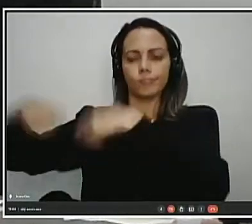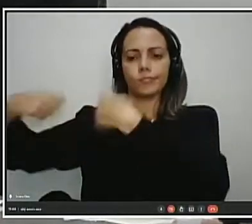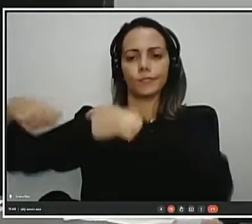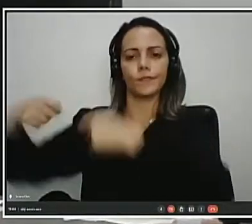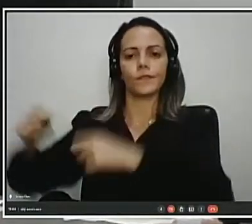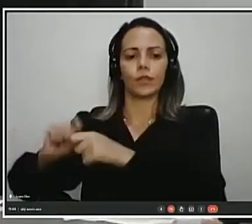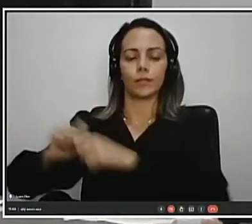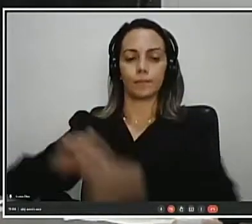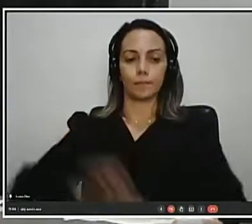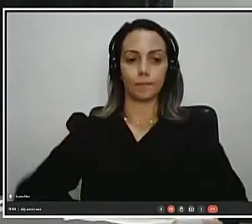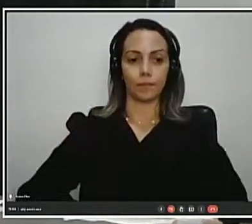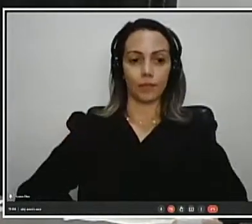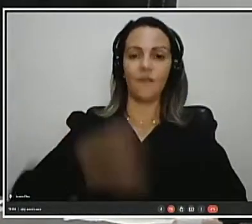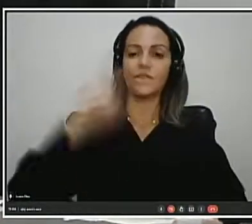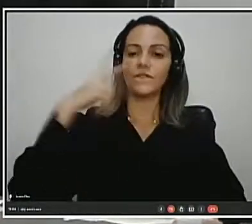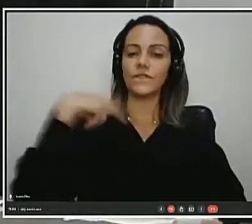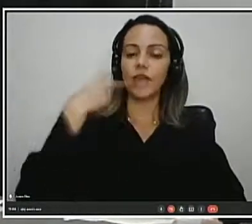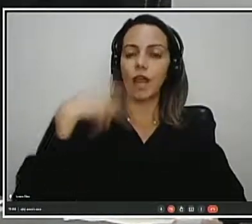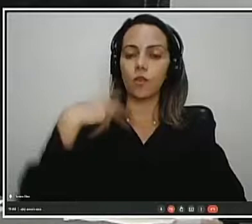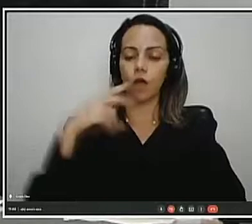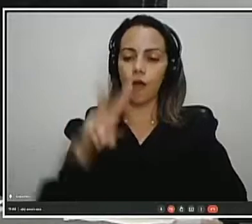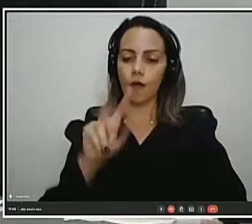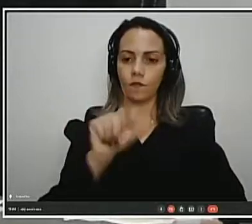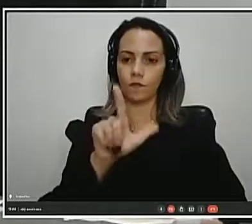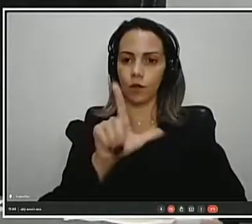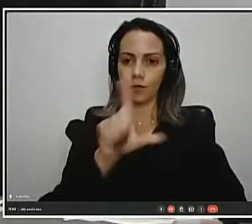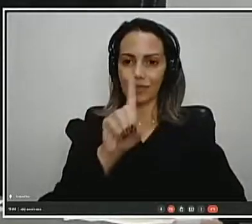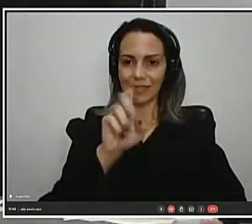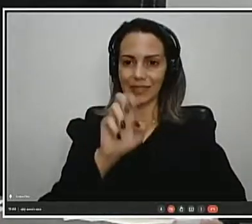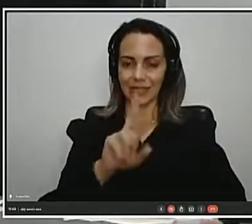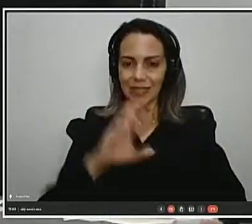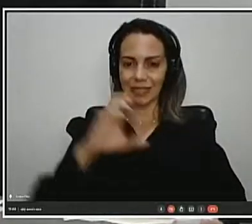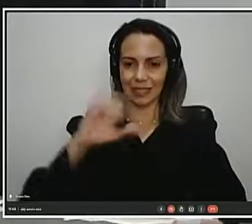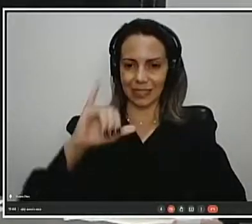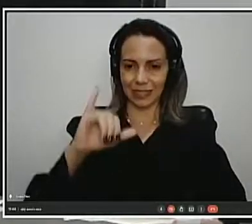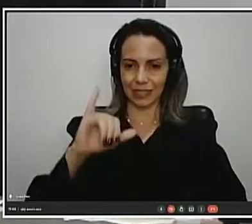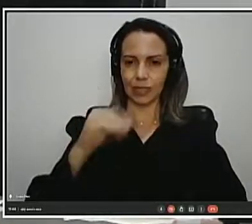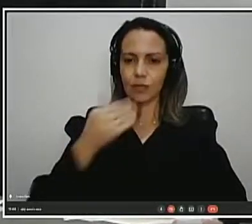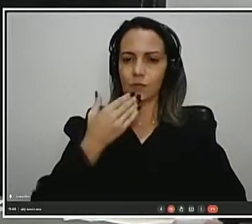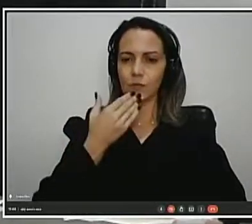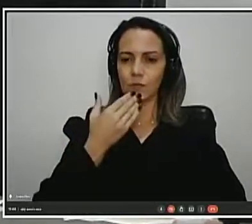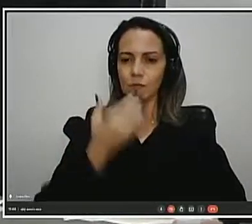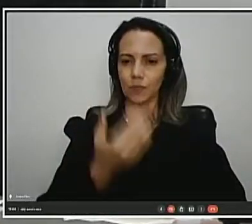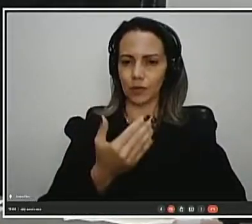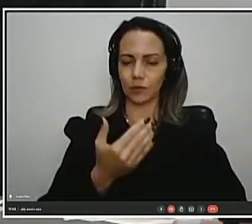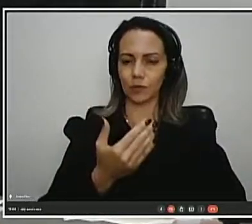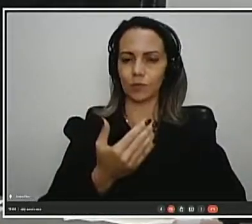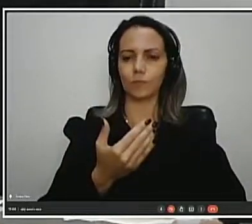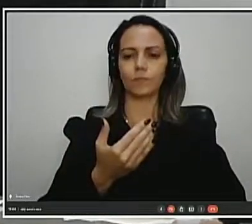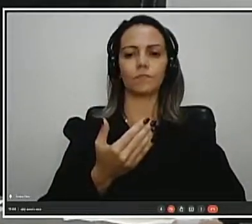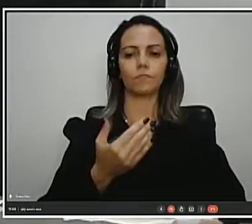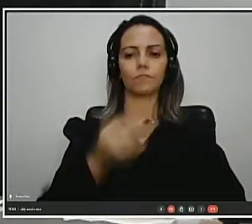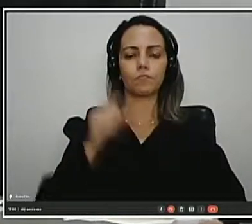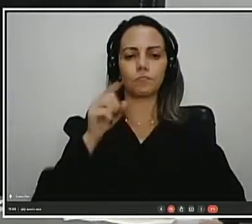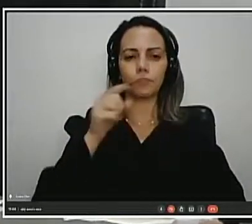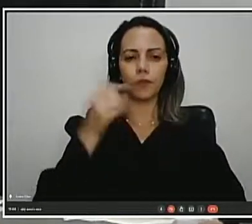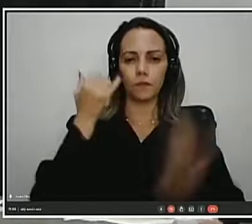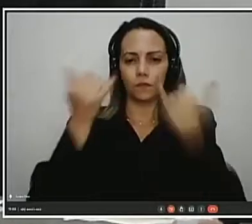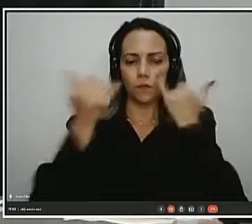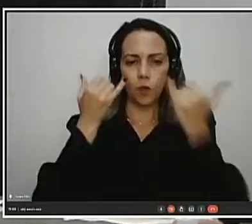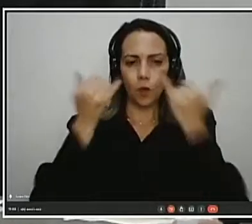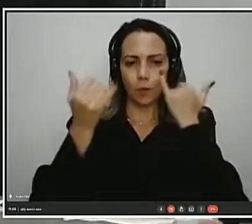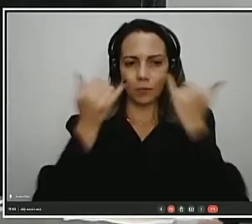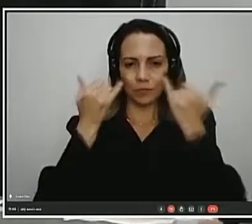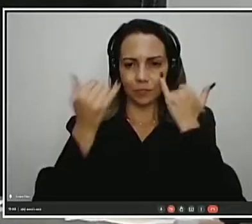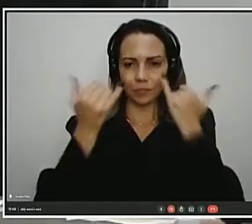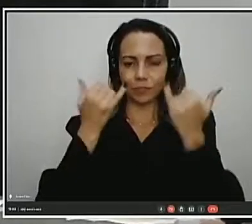Solicito ao vereador Valdecir Rático para que informe se alguém inscrito na tribuna popular ou algum dos edis